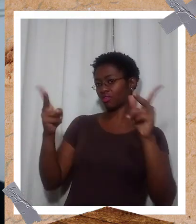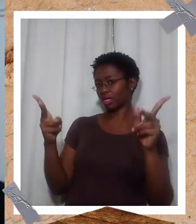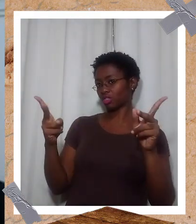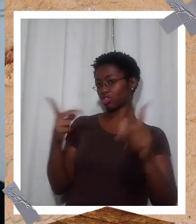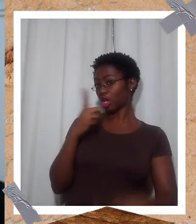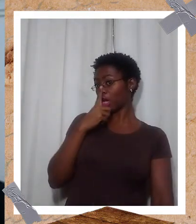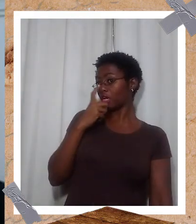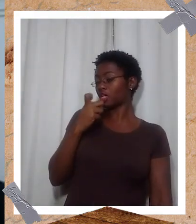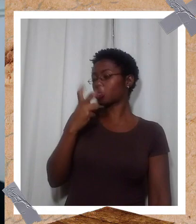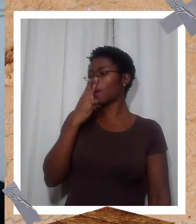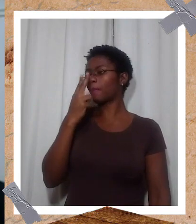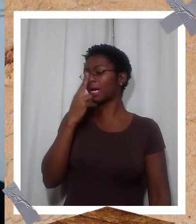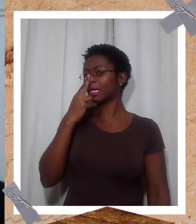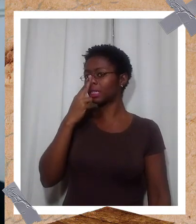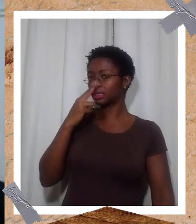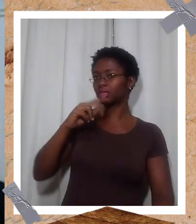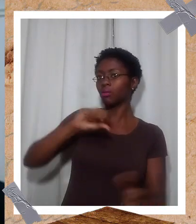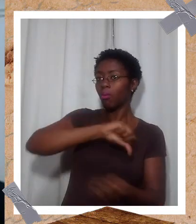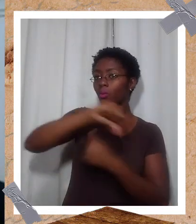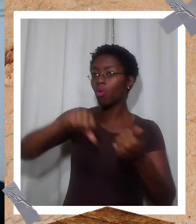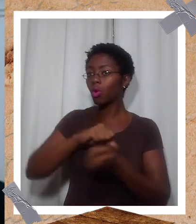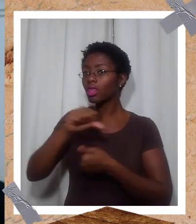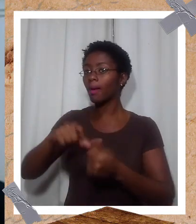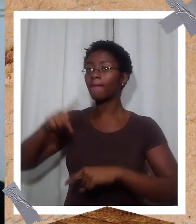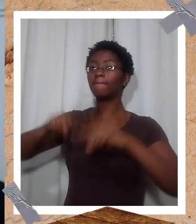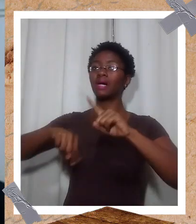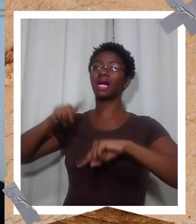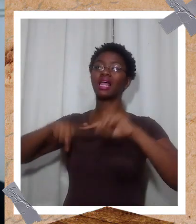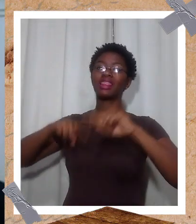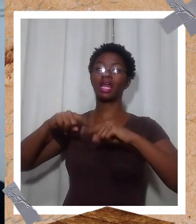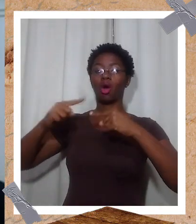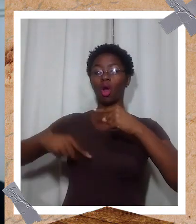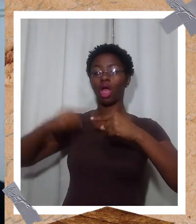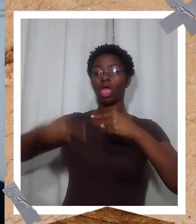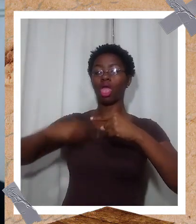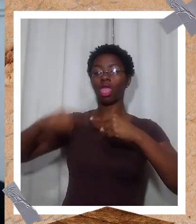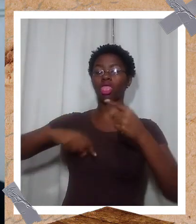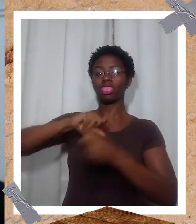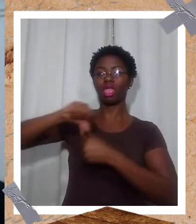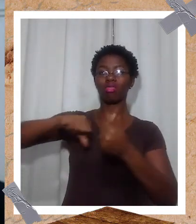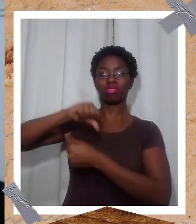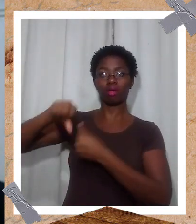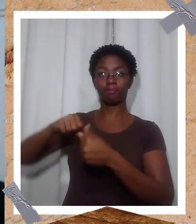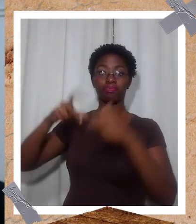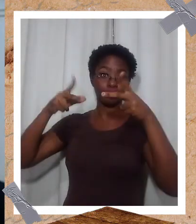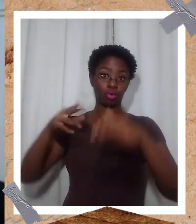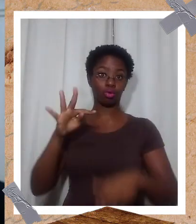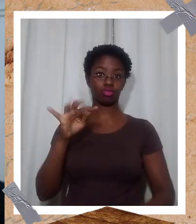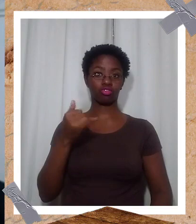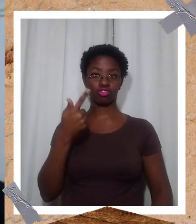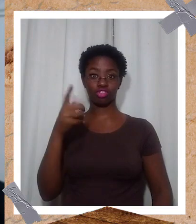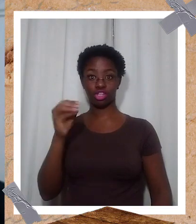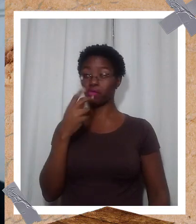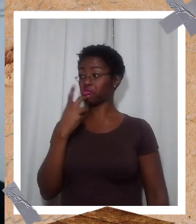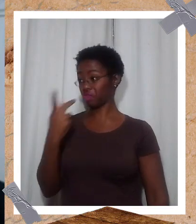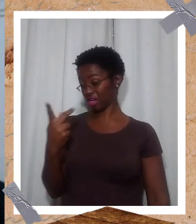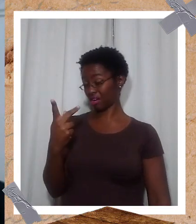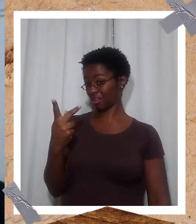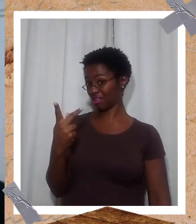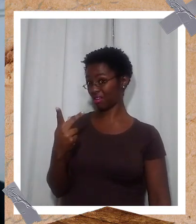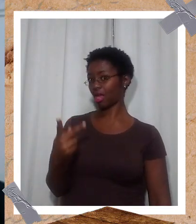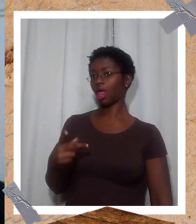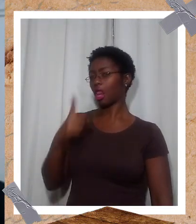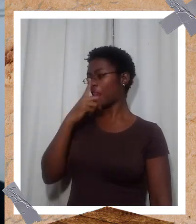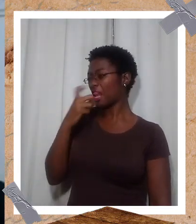se torna material reciclável. Afinal, como diz o Tião Santos, lixão é o que não